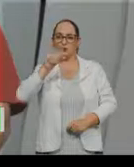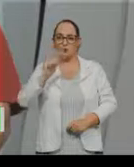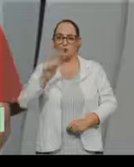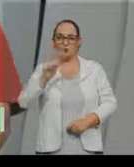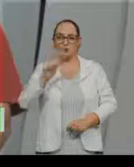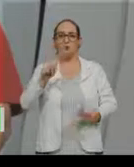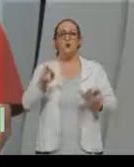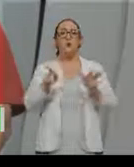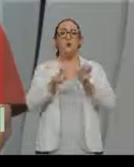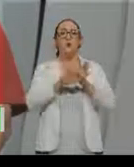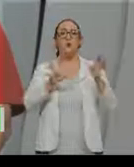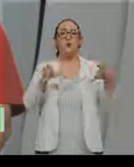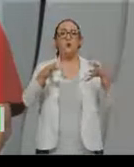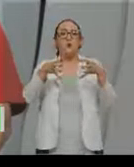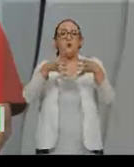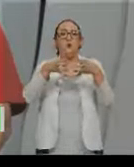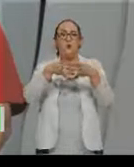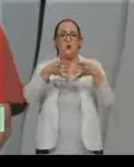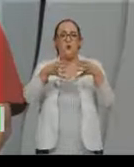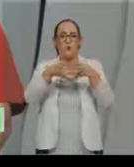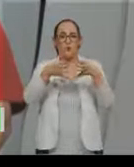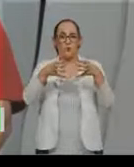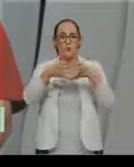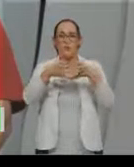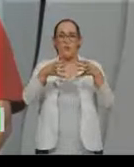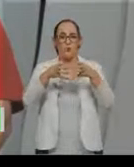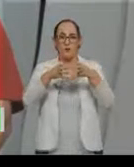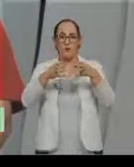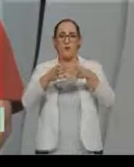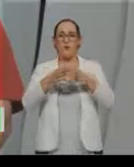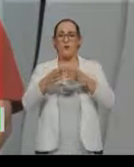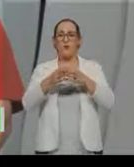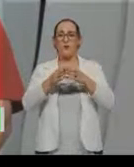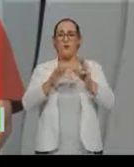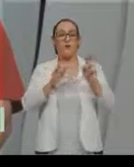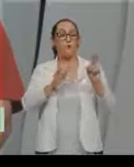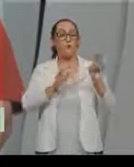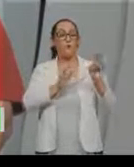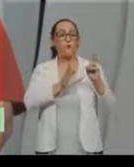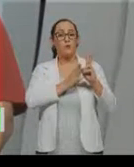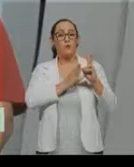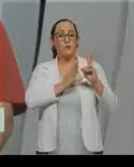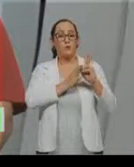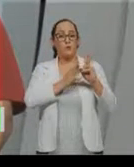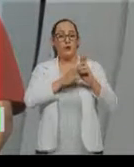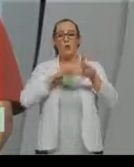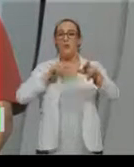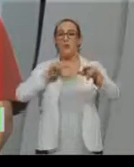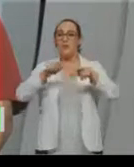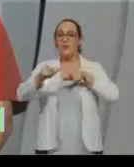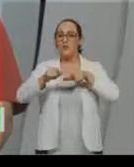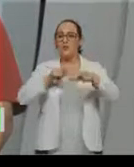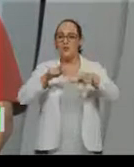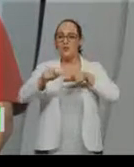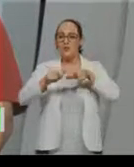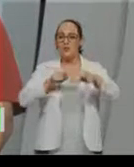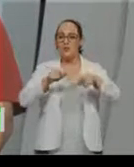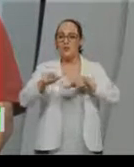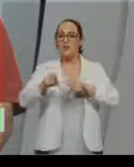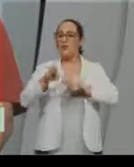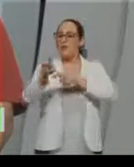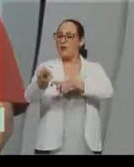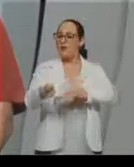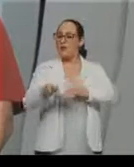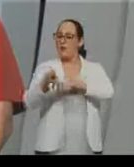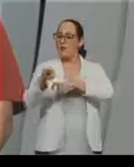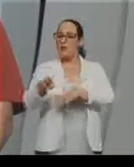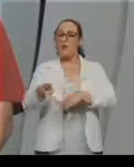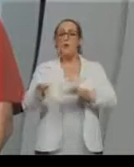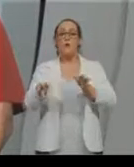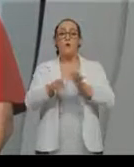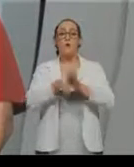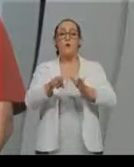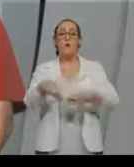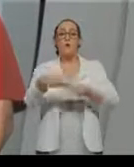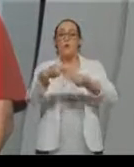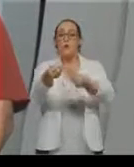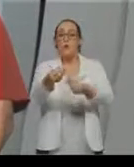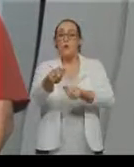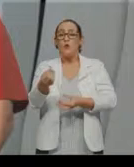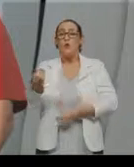nesses agrupamentos de indígenas, para trabalho nas lavouras, gerando lucro para os próprios